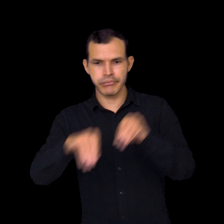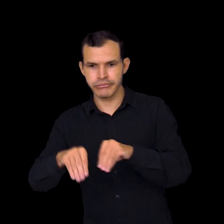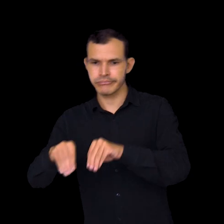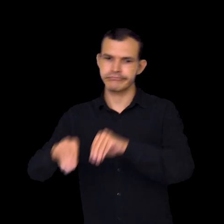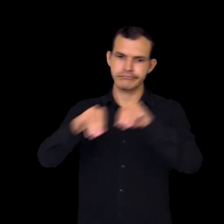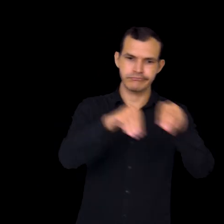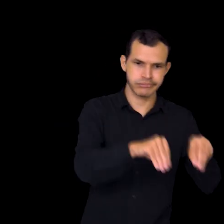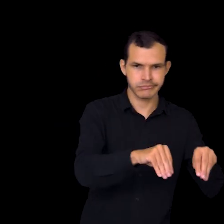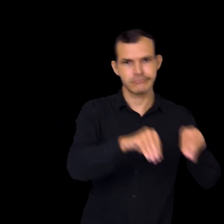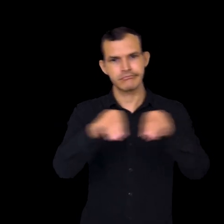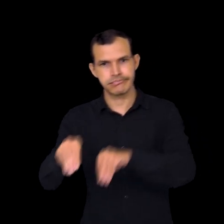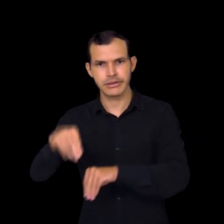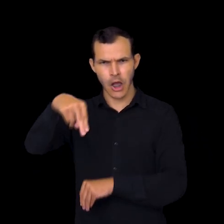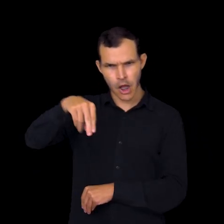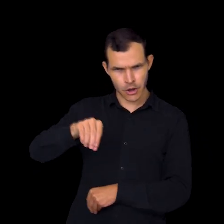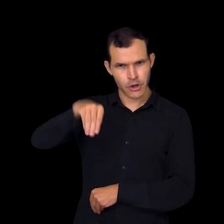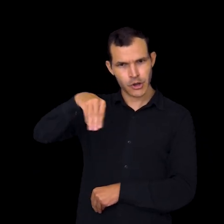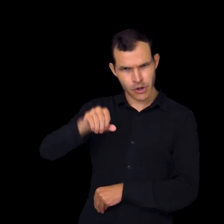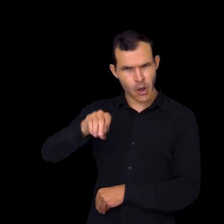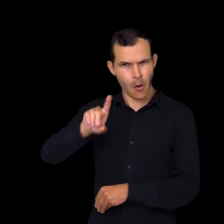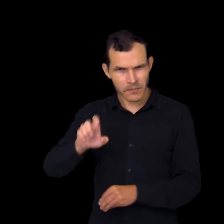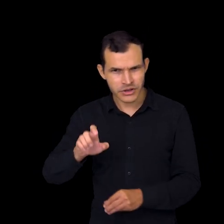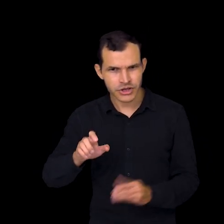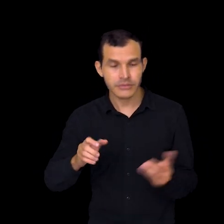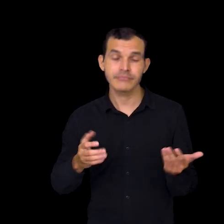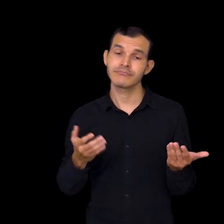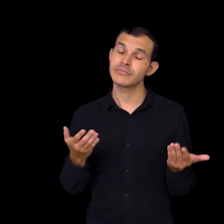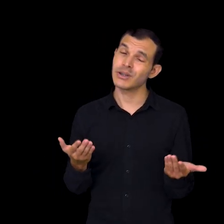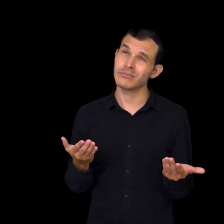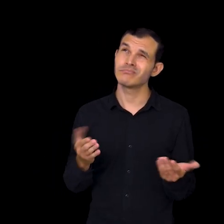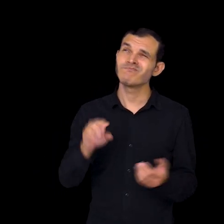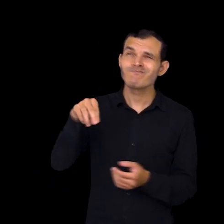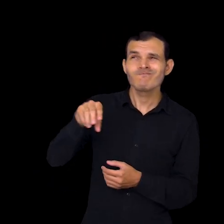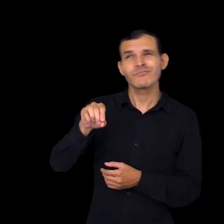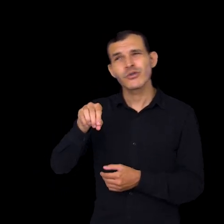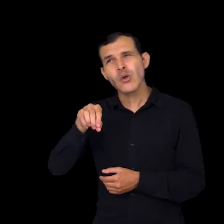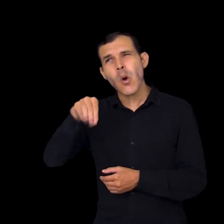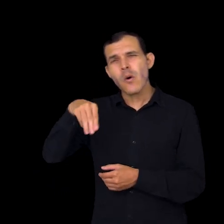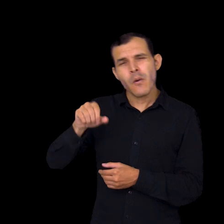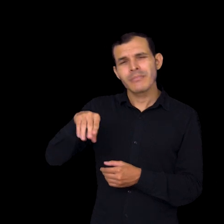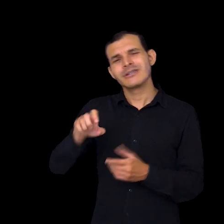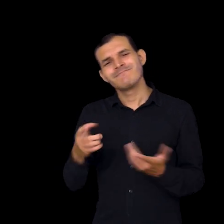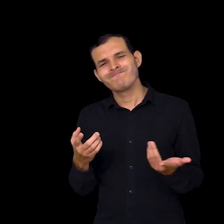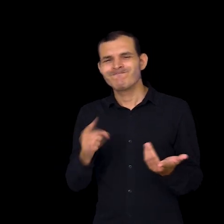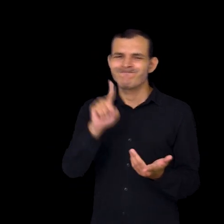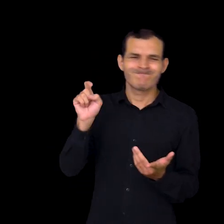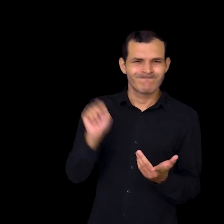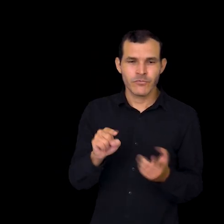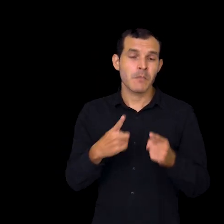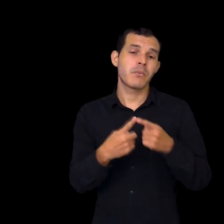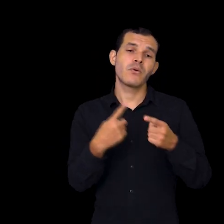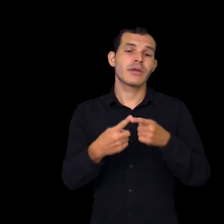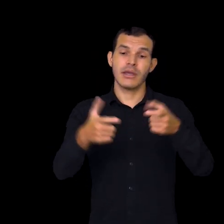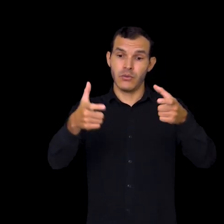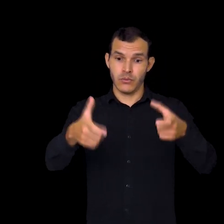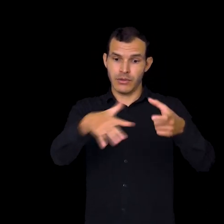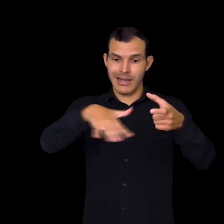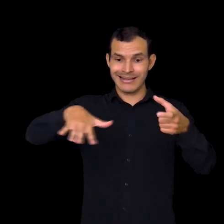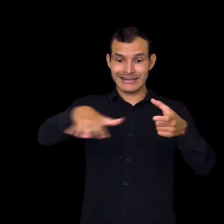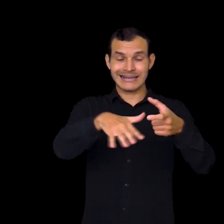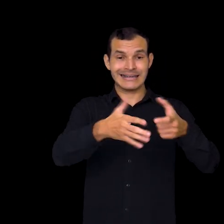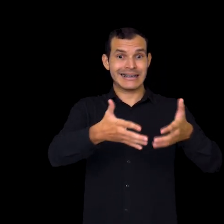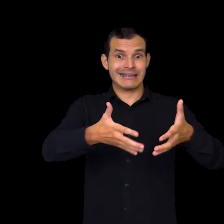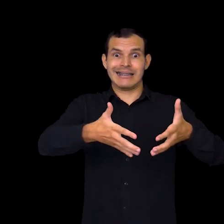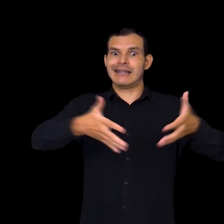A definição nômade, ela pode ser questionada. Porque a gente tem um território muito mais amplo,